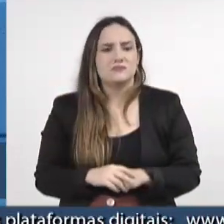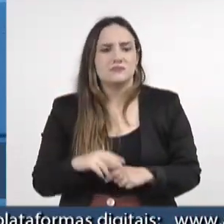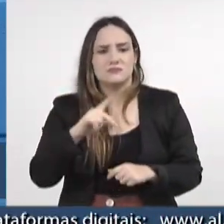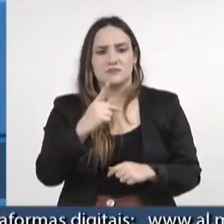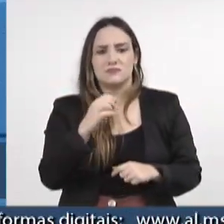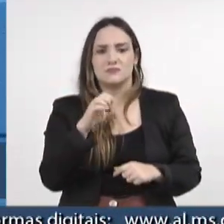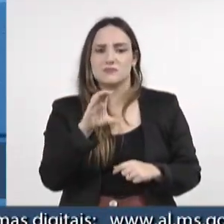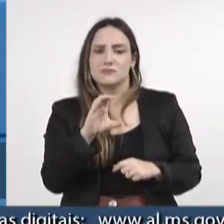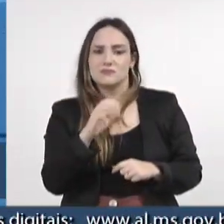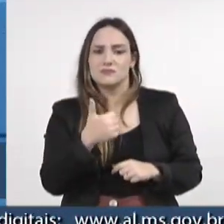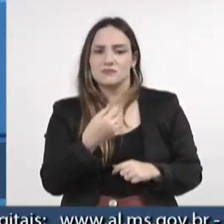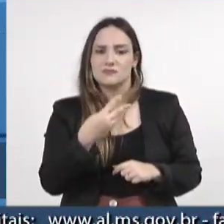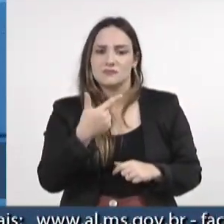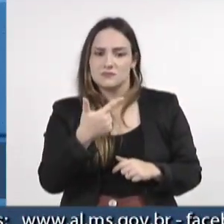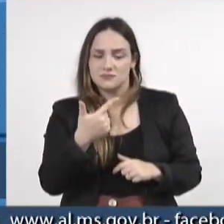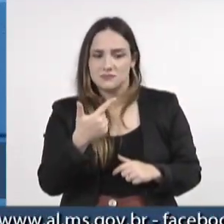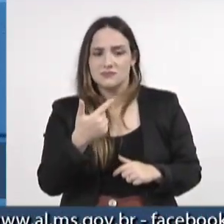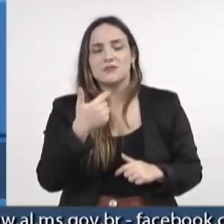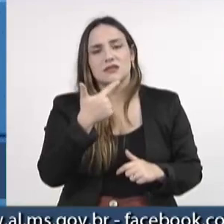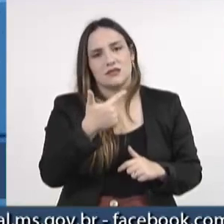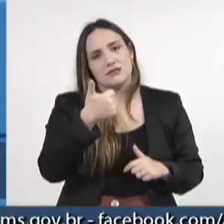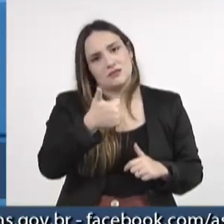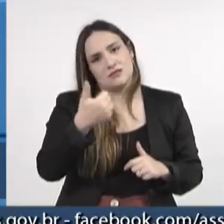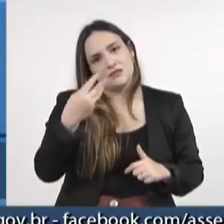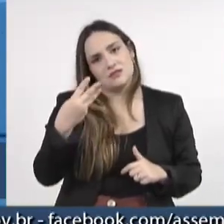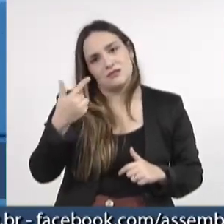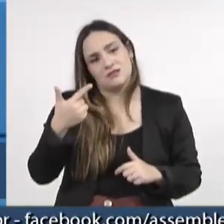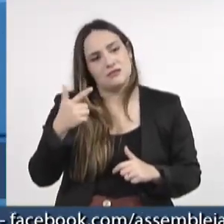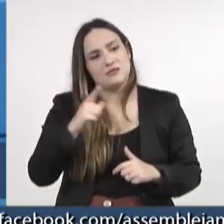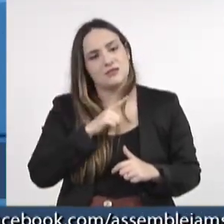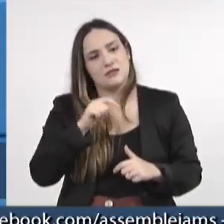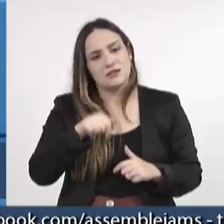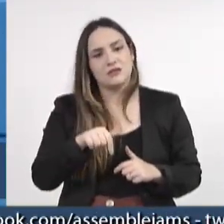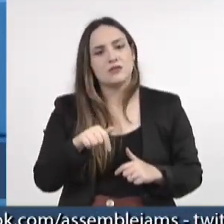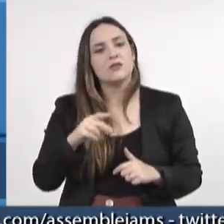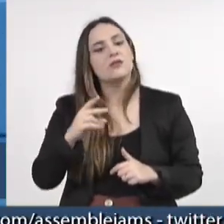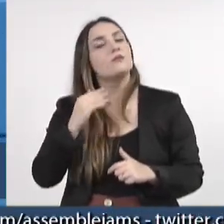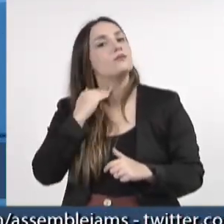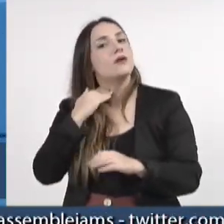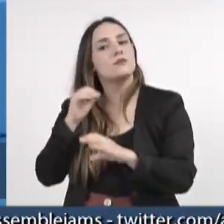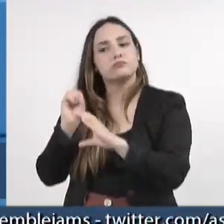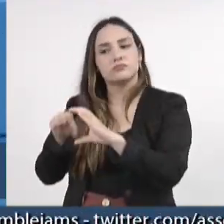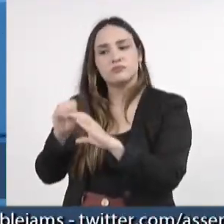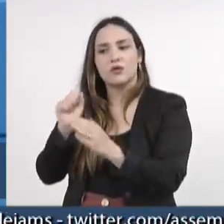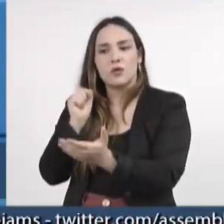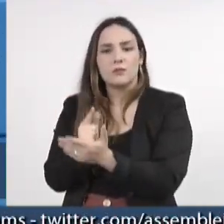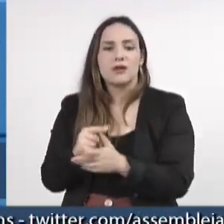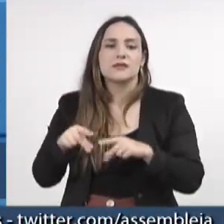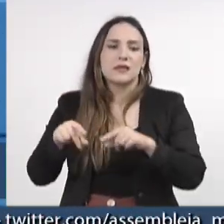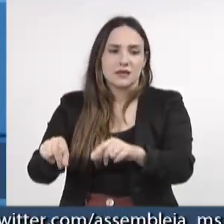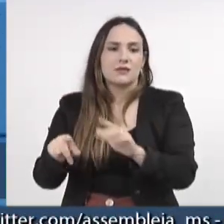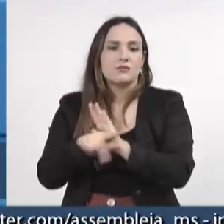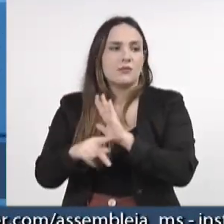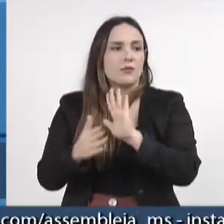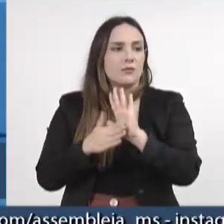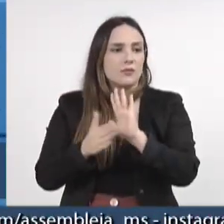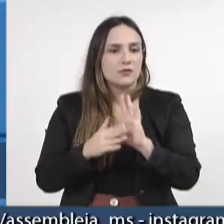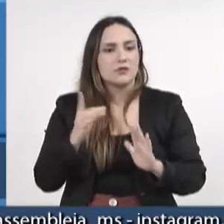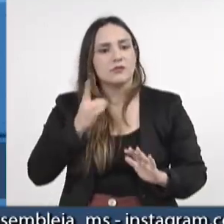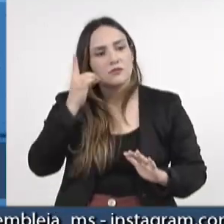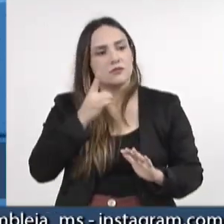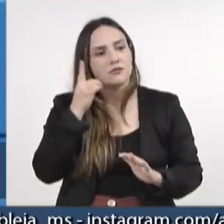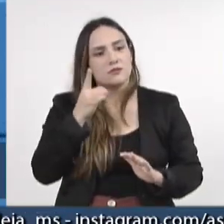também o direito do indígena. Então, o que nós precisamos fazer? A nossa sociedade, em 2023, precisa clarificar